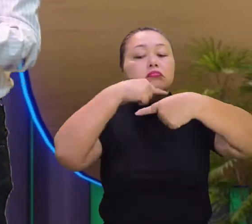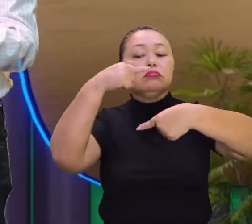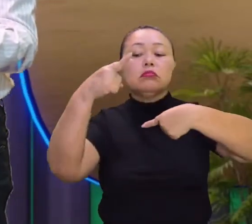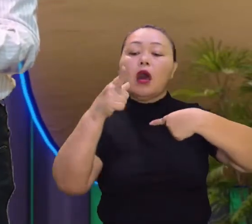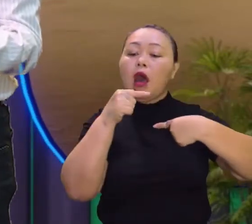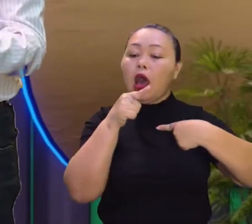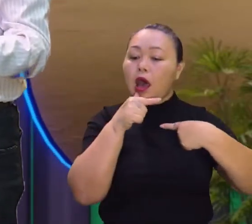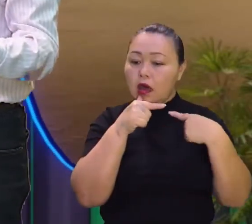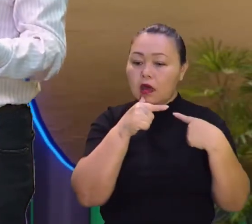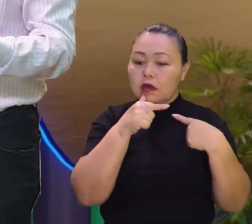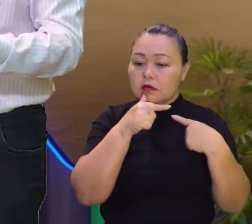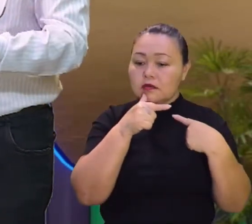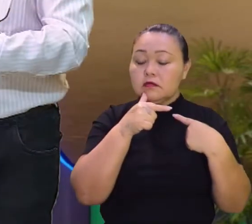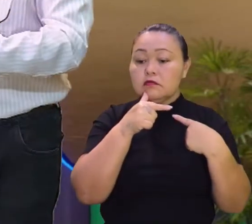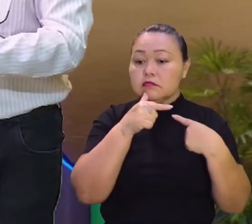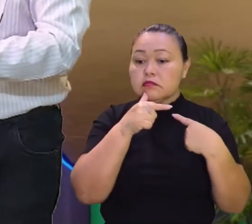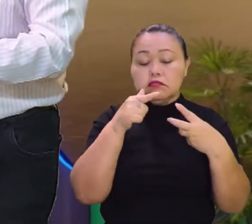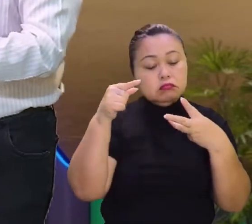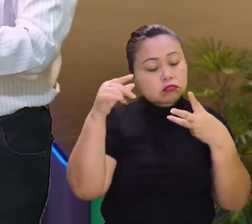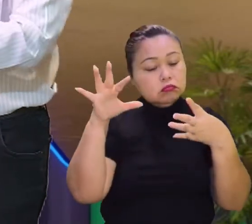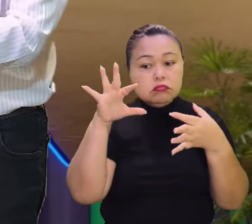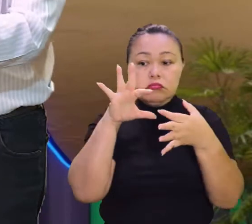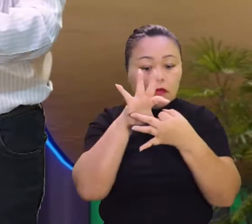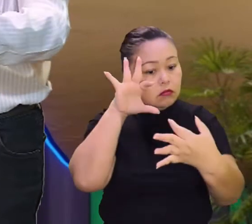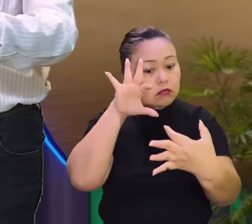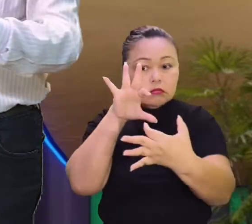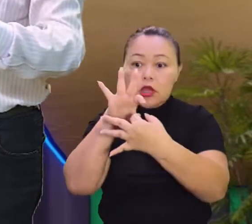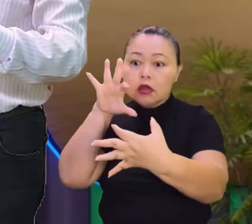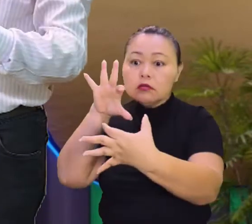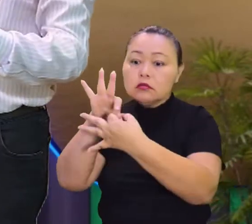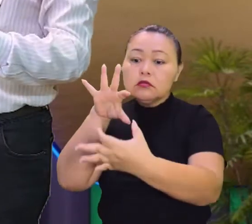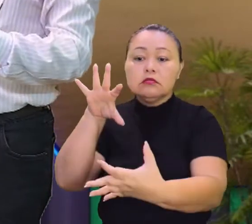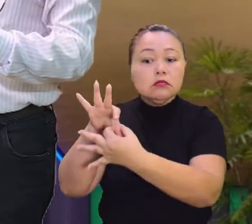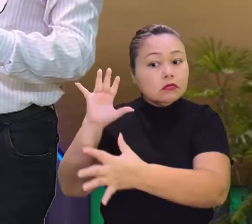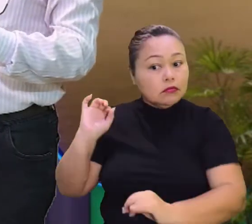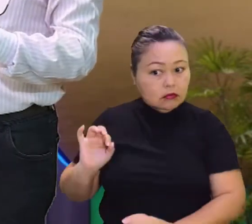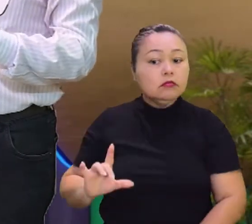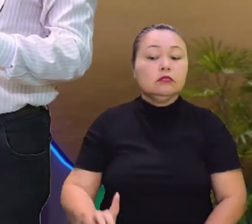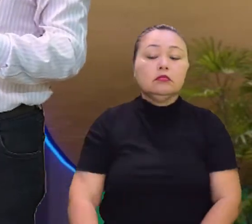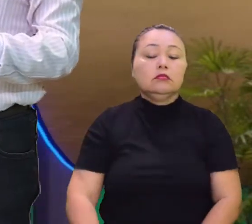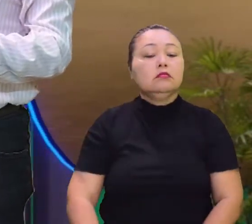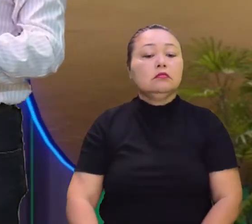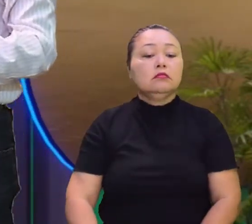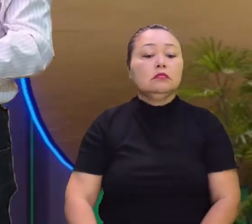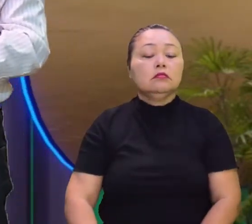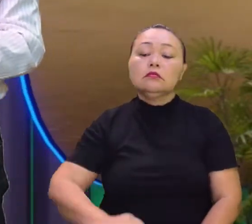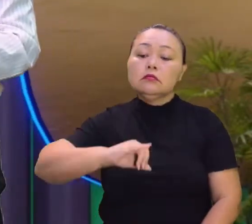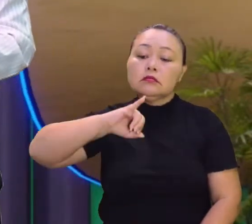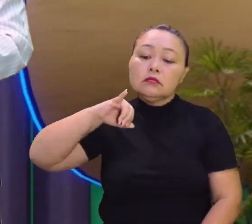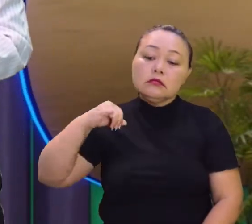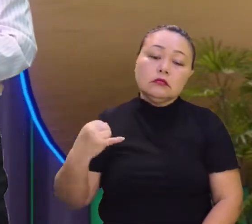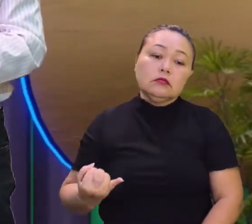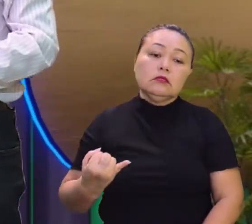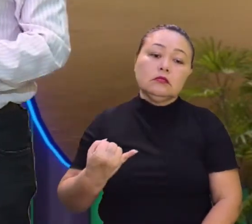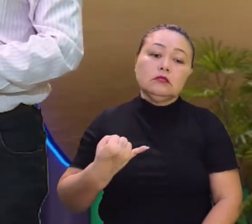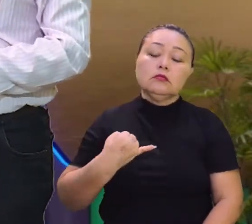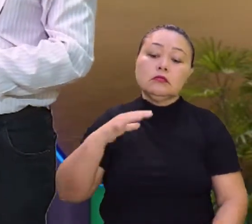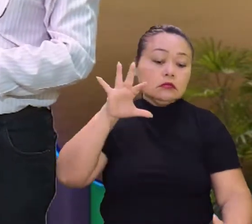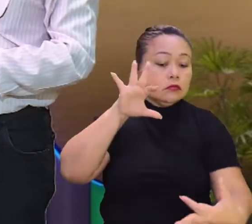hidrológico. É isso? Exatamente. Está tudo junto e misturado. Exato. E aproveitando essa questão